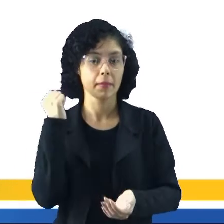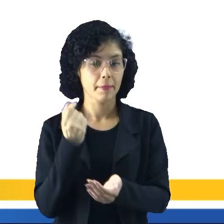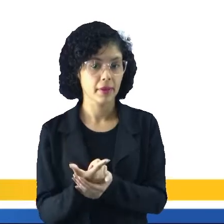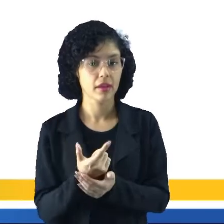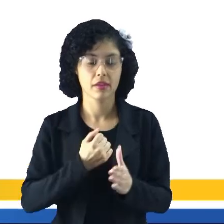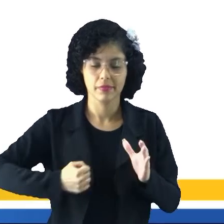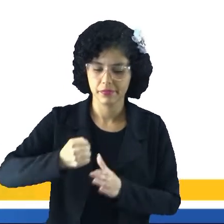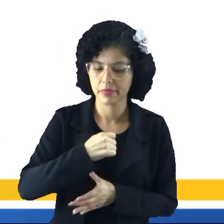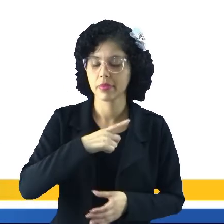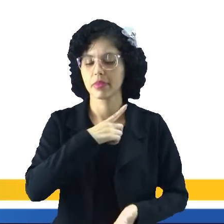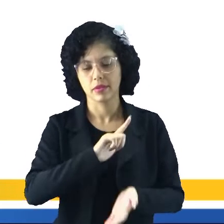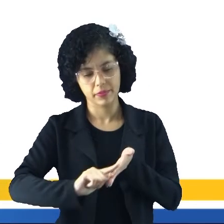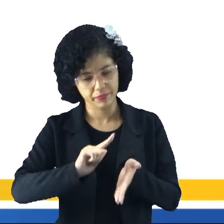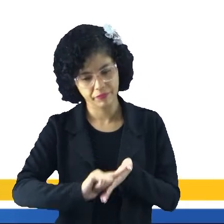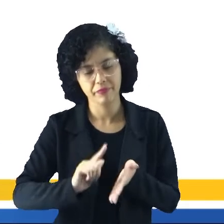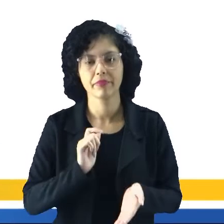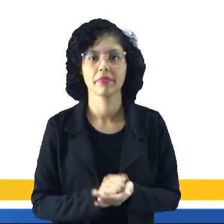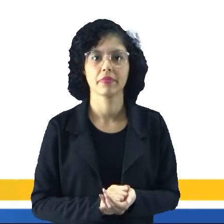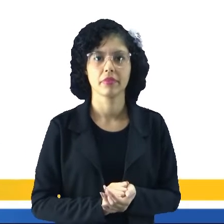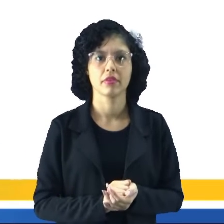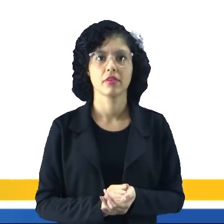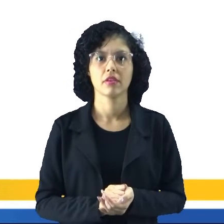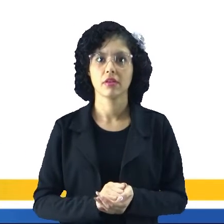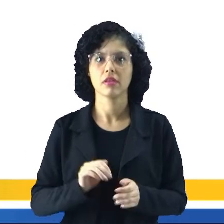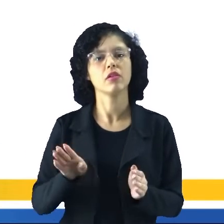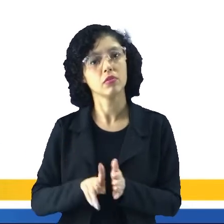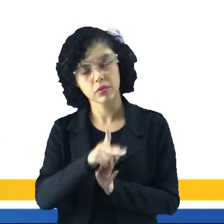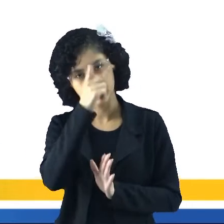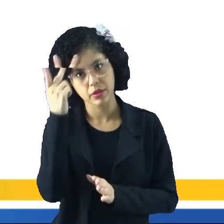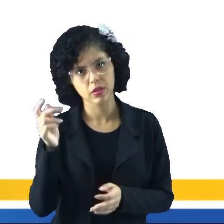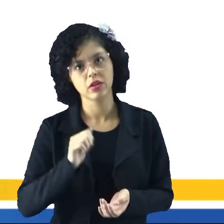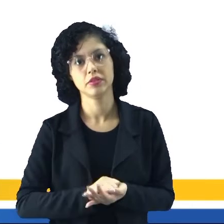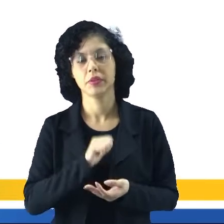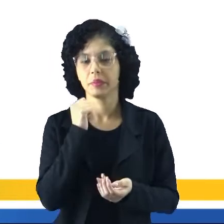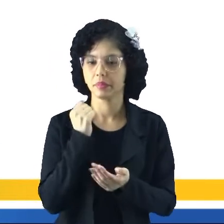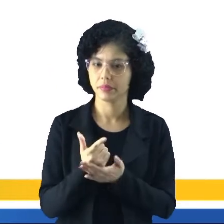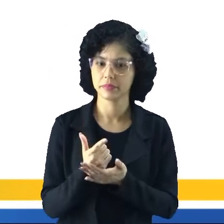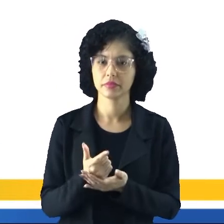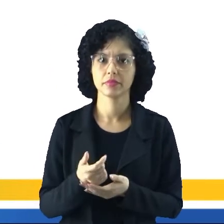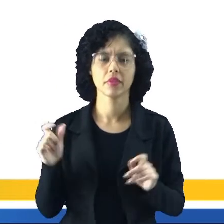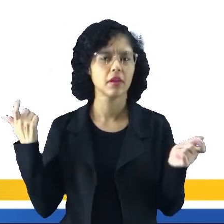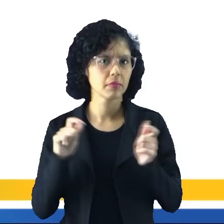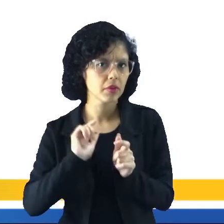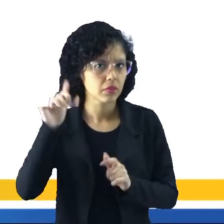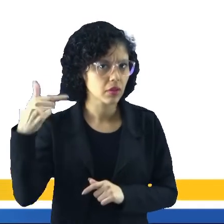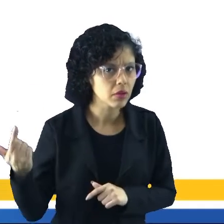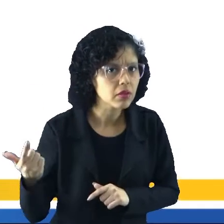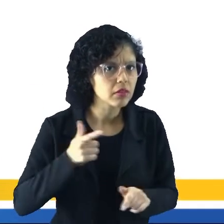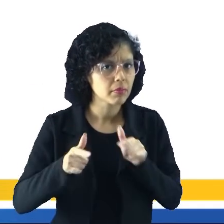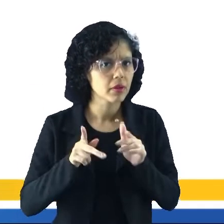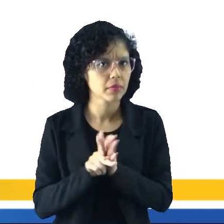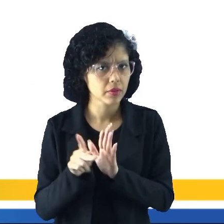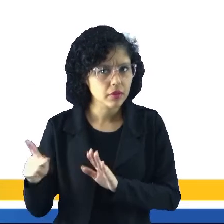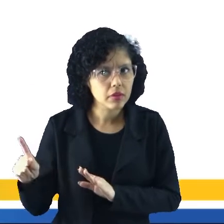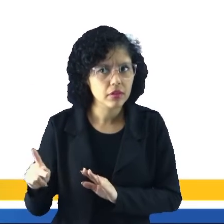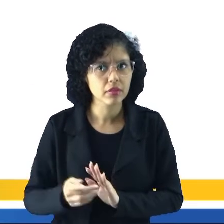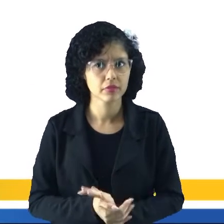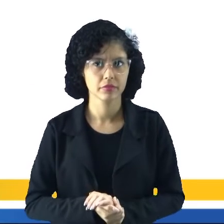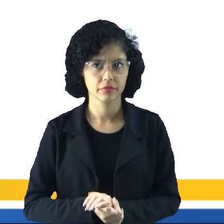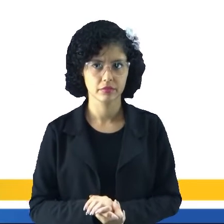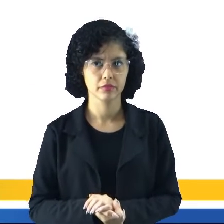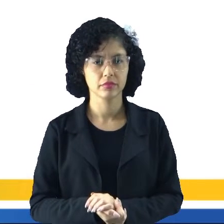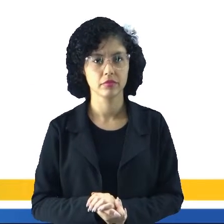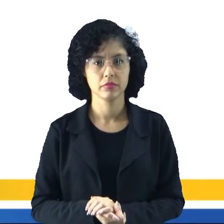cozinheira dela, tem uma lavadeira e uma empregada doméstica, né? E remunera essa pessoa, é menos mulher do que a que está trabalhando para ela? Ela deixa